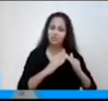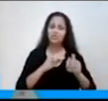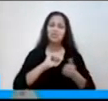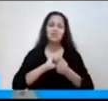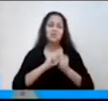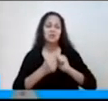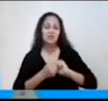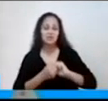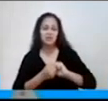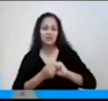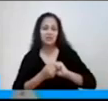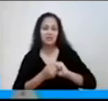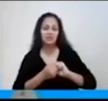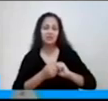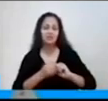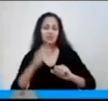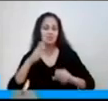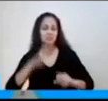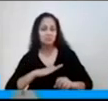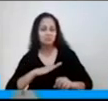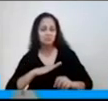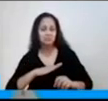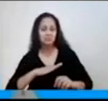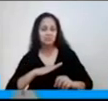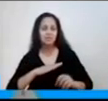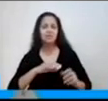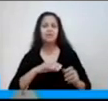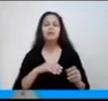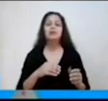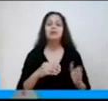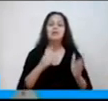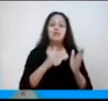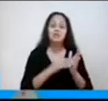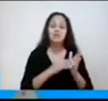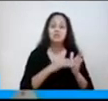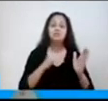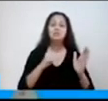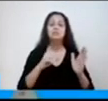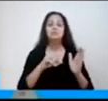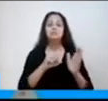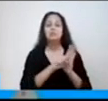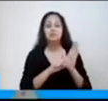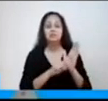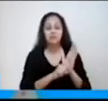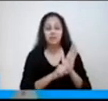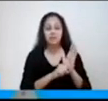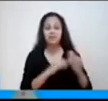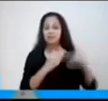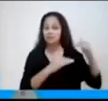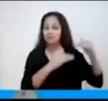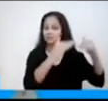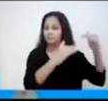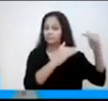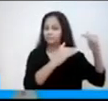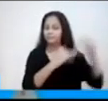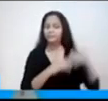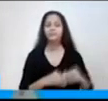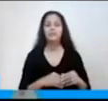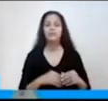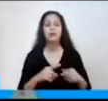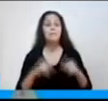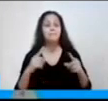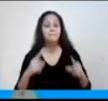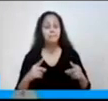moradia por boa parte das pessoas no nosso país, nas últimas décadas aí, né, houve algum avanço. No